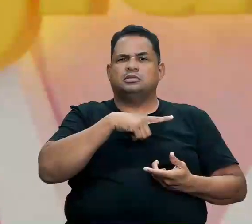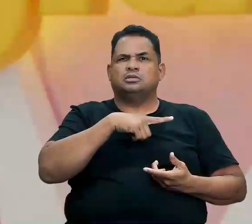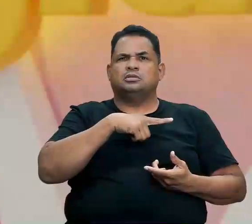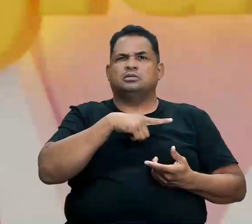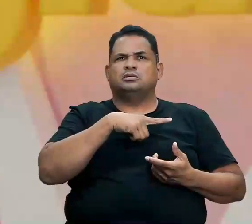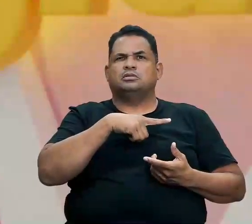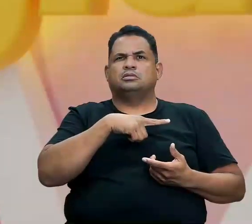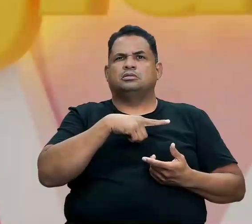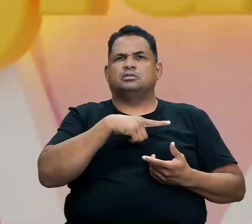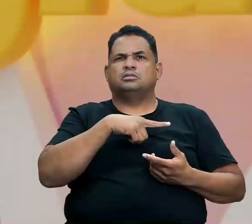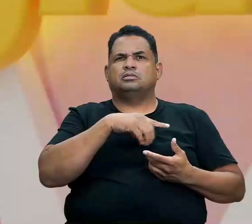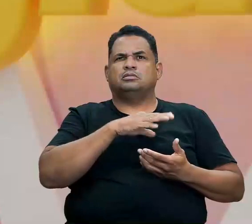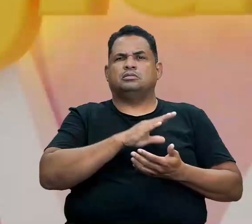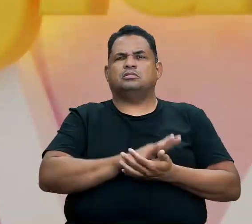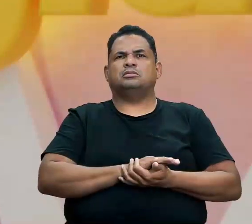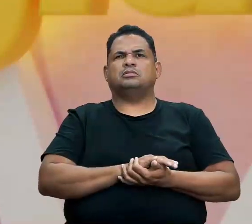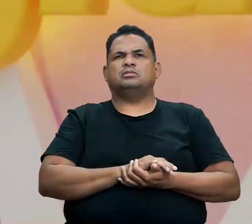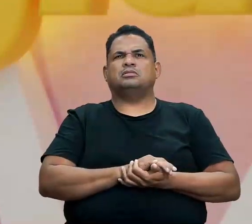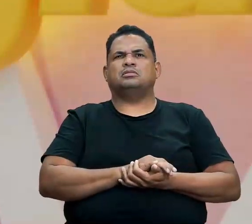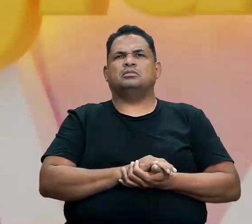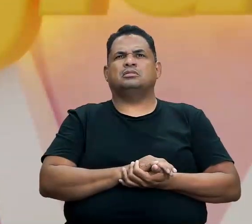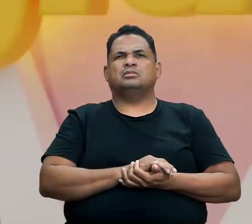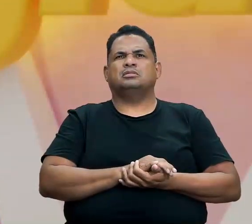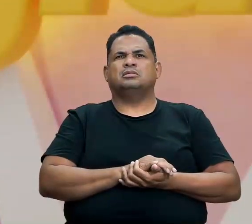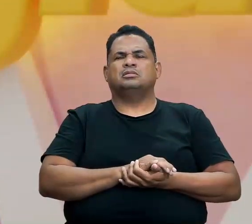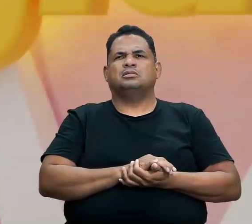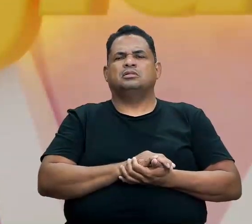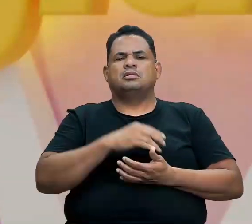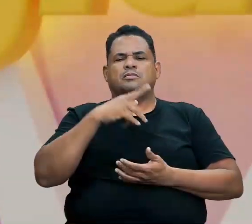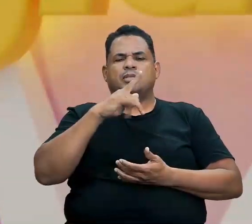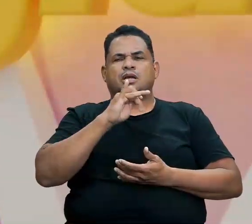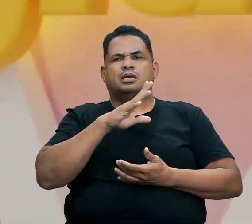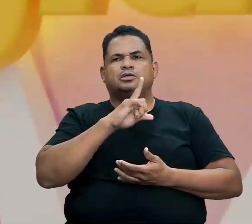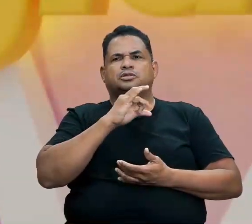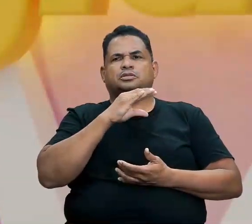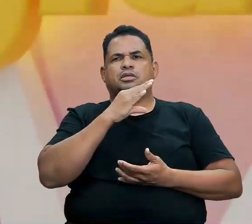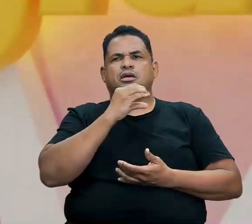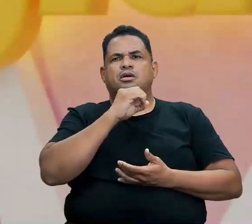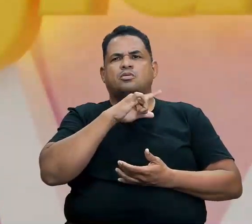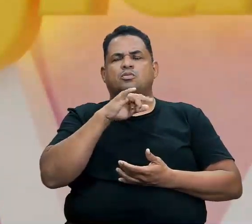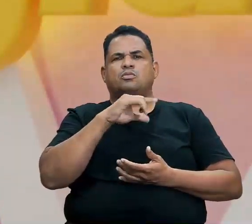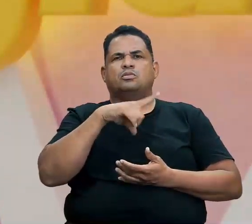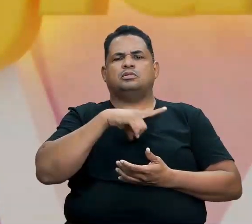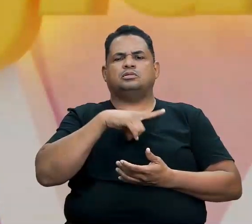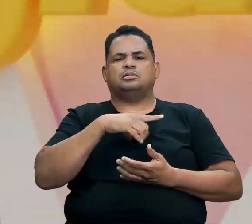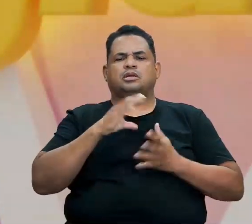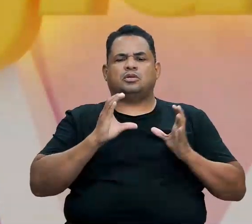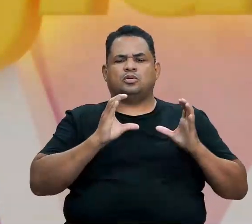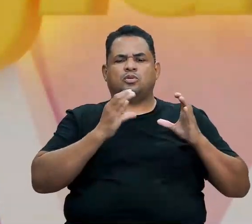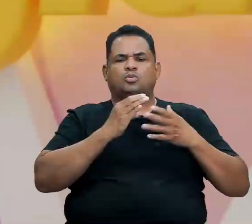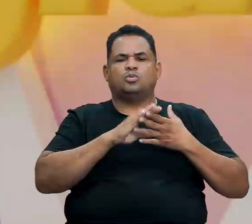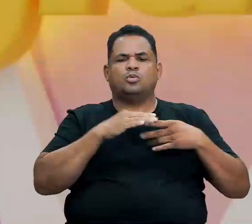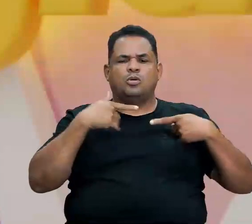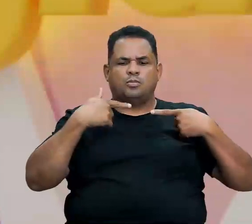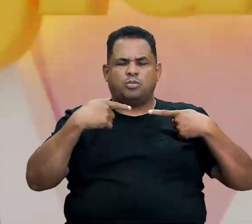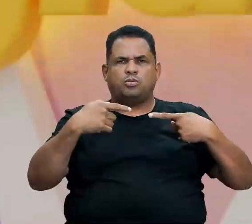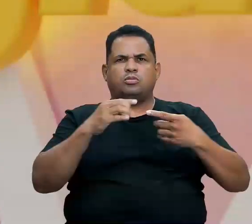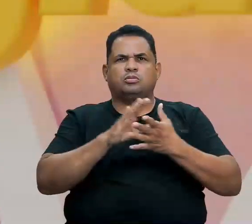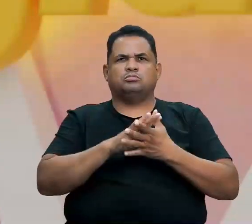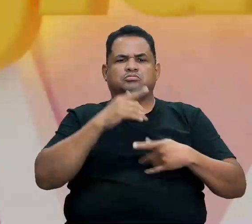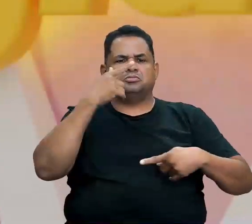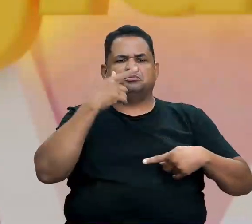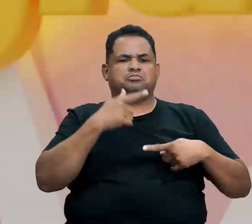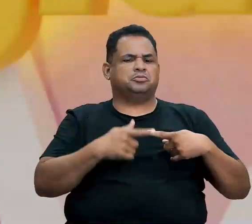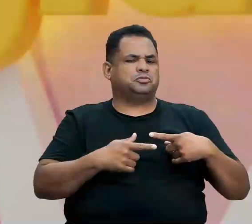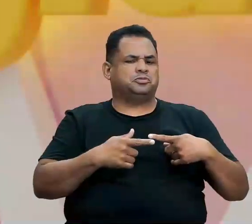A Malala Yousafzai, que acho que é o Paquistão. Então, existem grupos terroristas que proíbem as mulheres de frequentar a